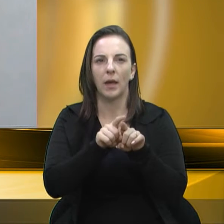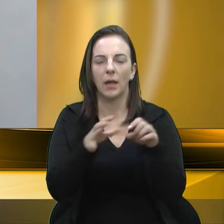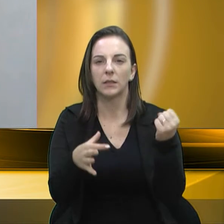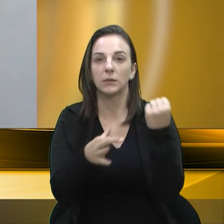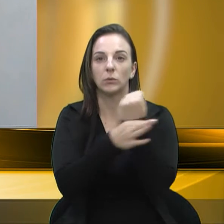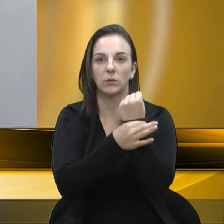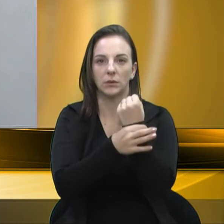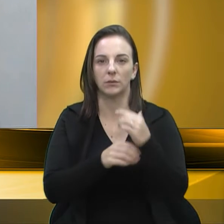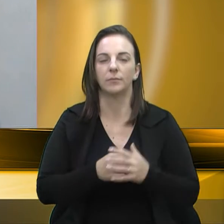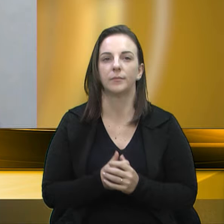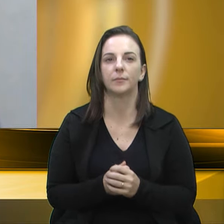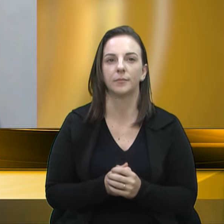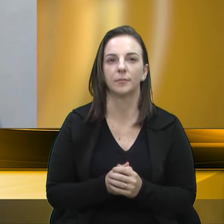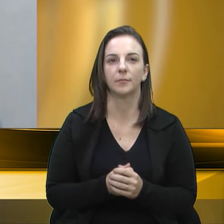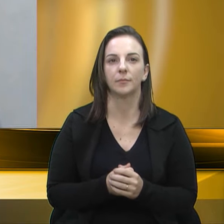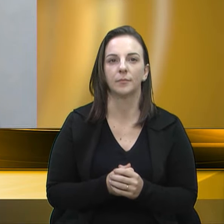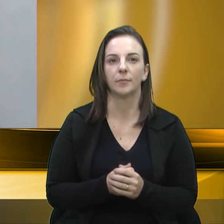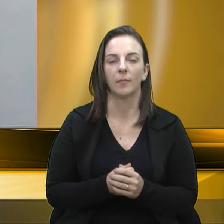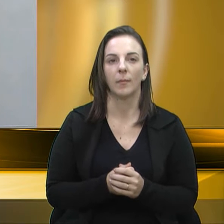O que me surpreende,